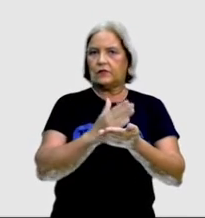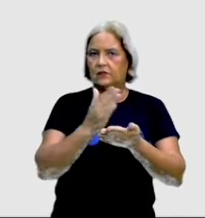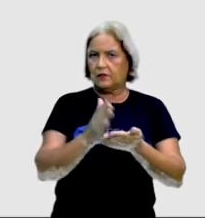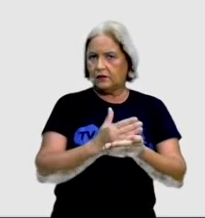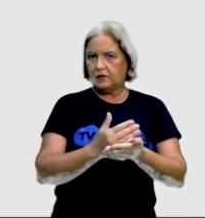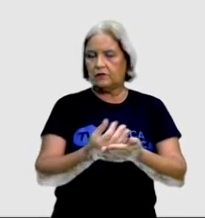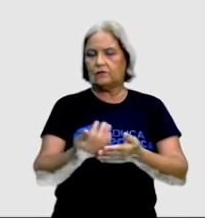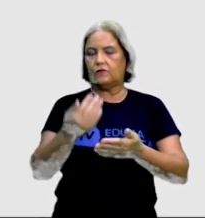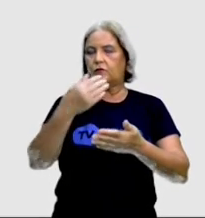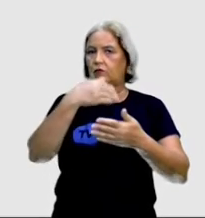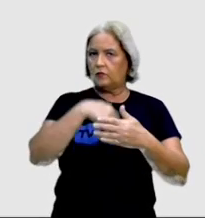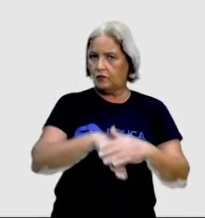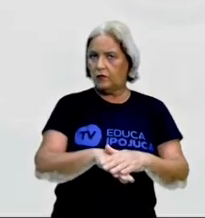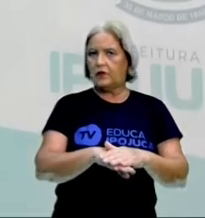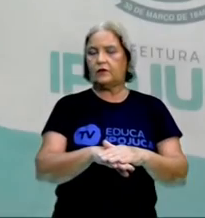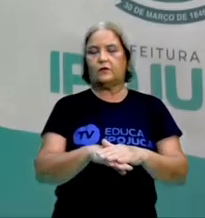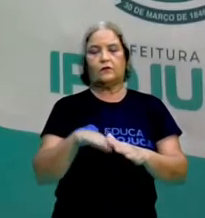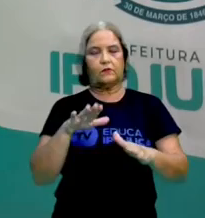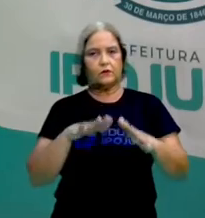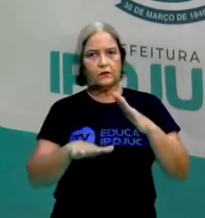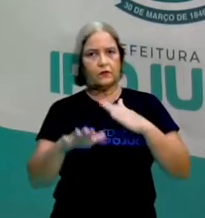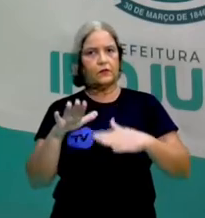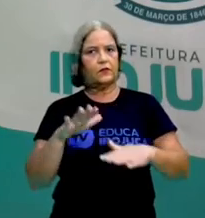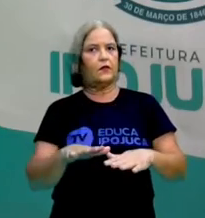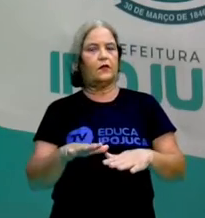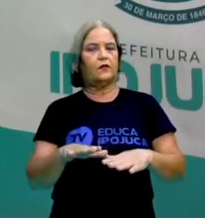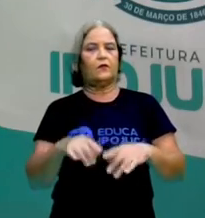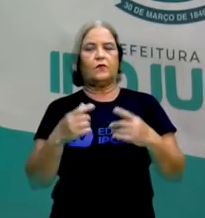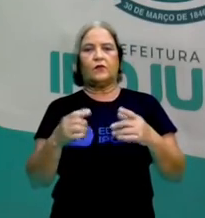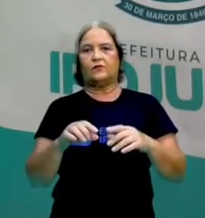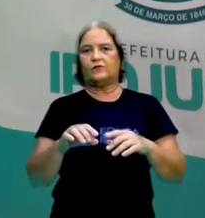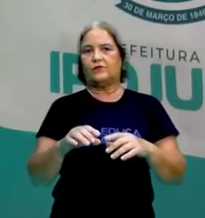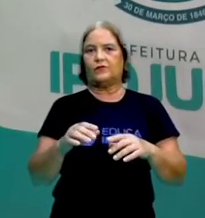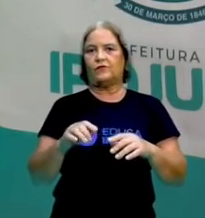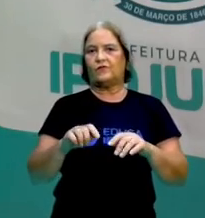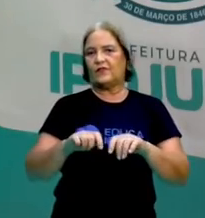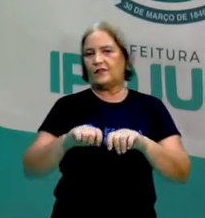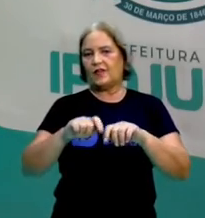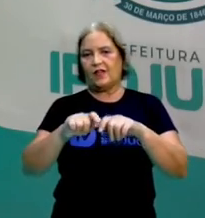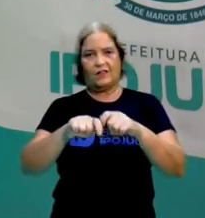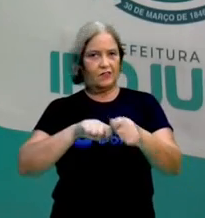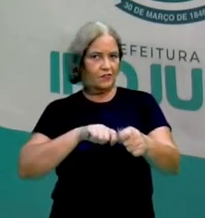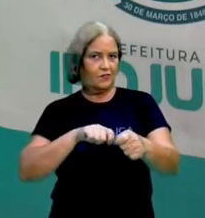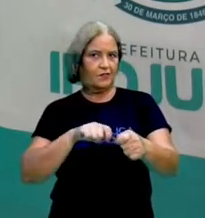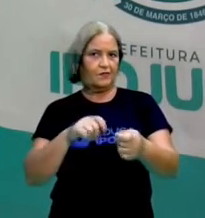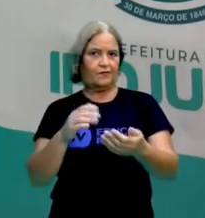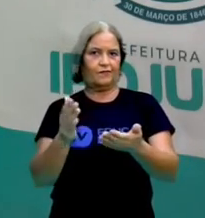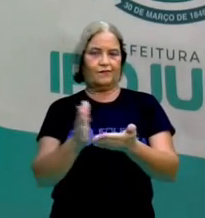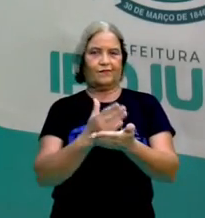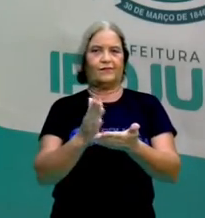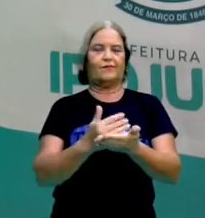guarda direitinho, com cuidado, para não estragar e não rasgar o caderno, ok,